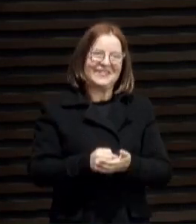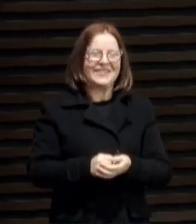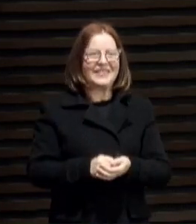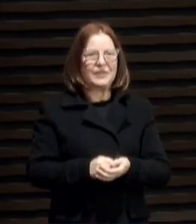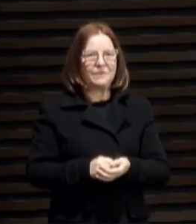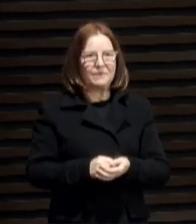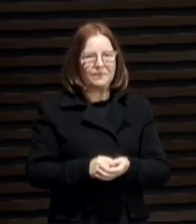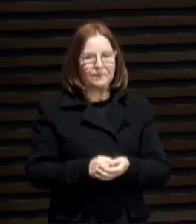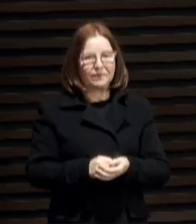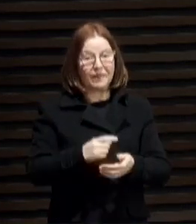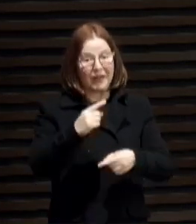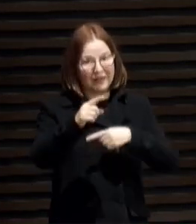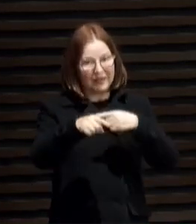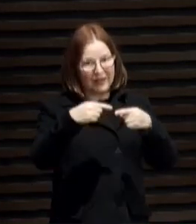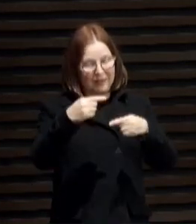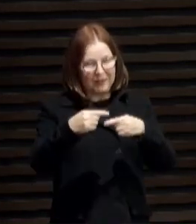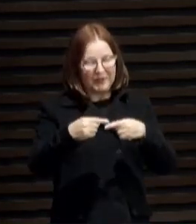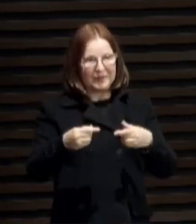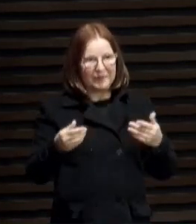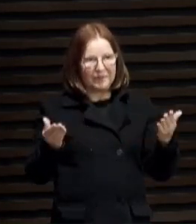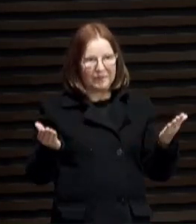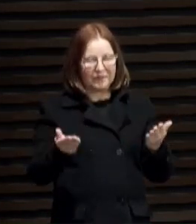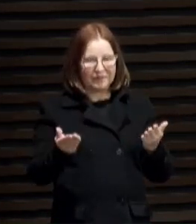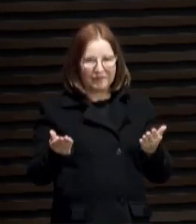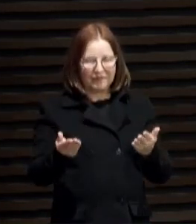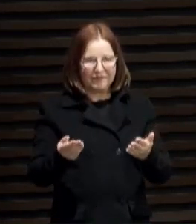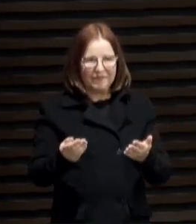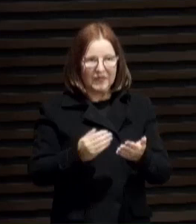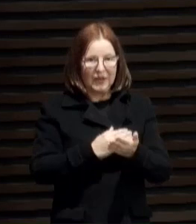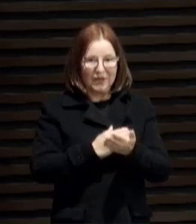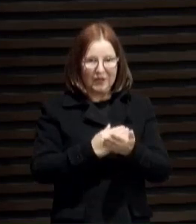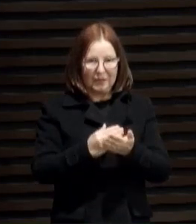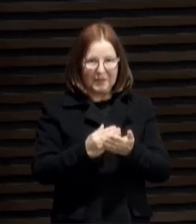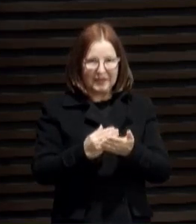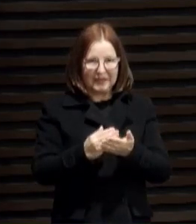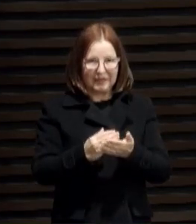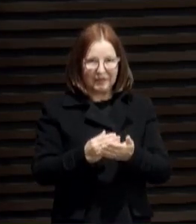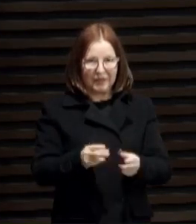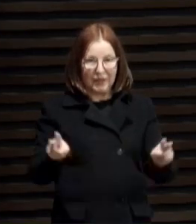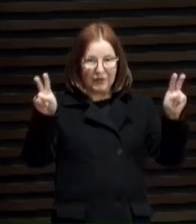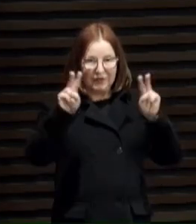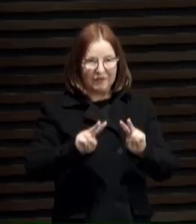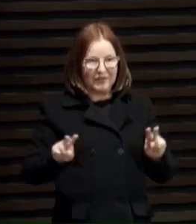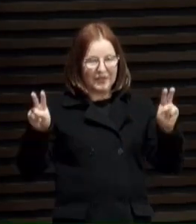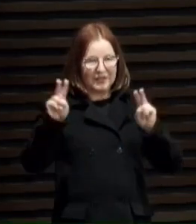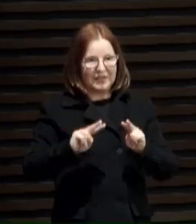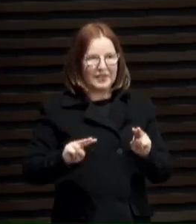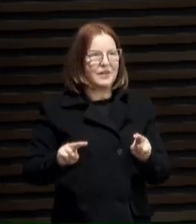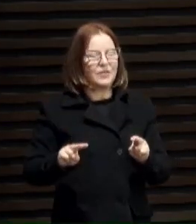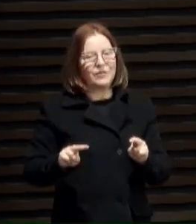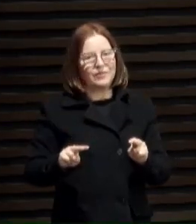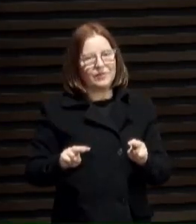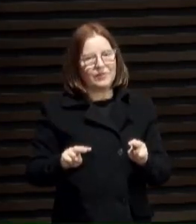Dito isto, então nós vamos chamar agora o texto para a gente começar o panorama da mensagem do livro de